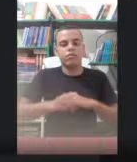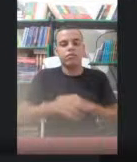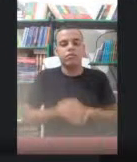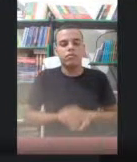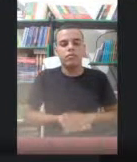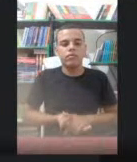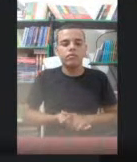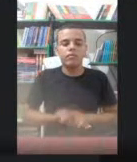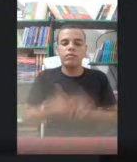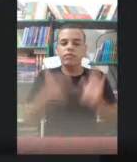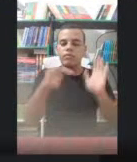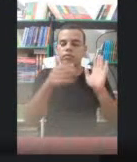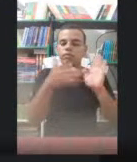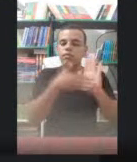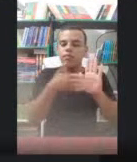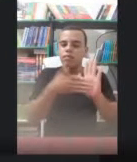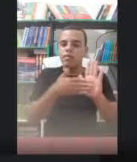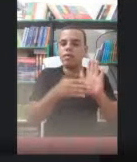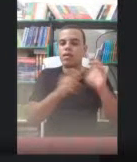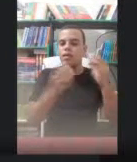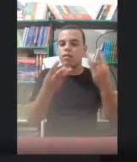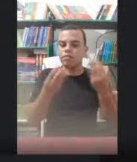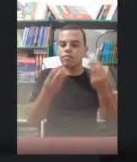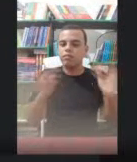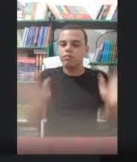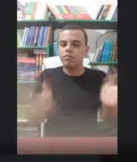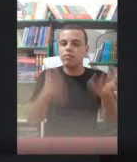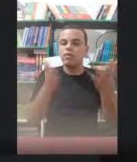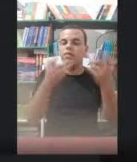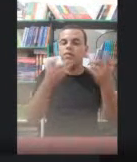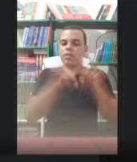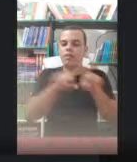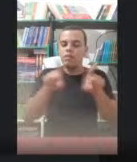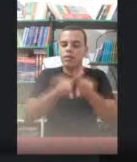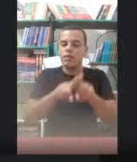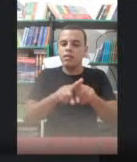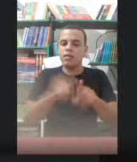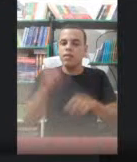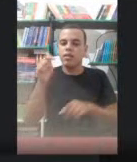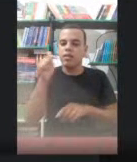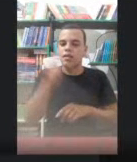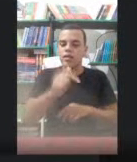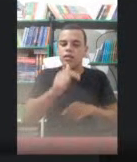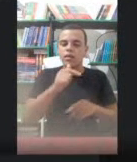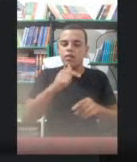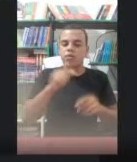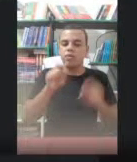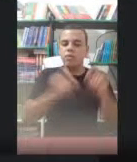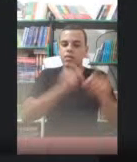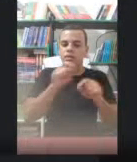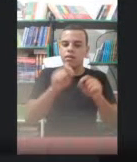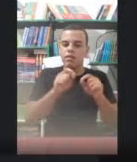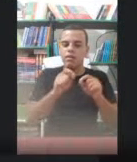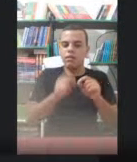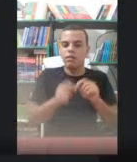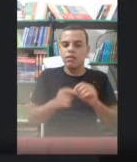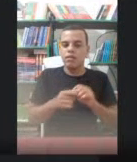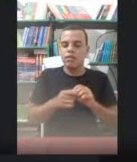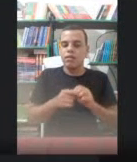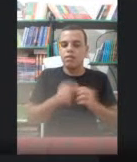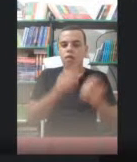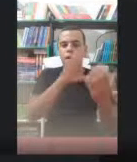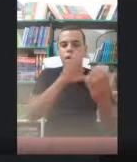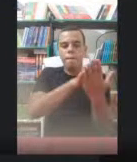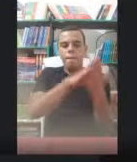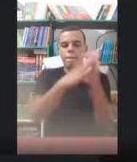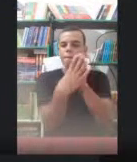bem motivante nesse sentido também, porque ela traz uma ruptura de um modelo, né, que nós temos